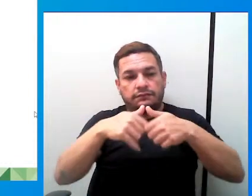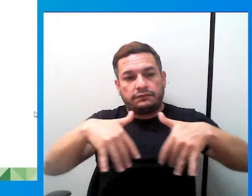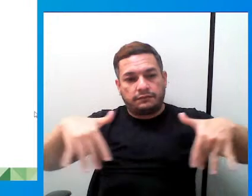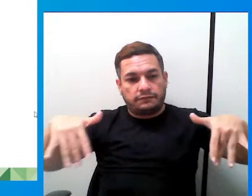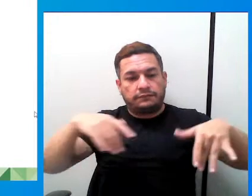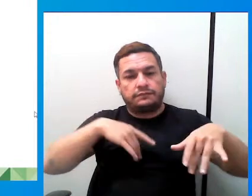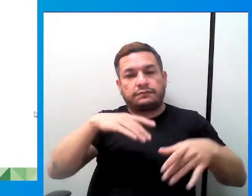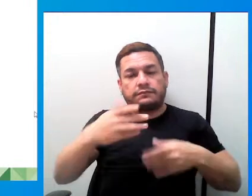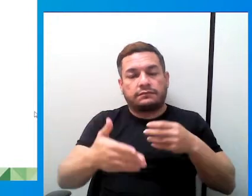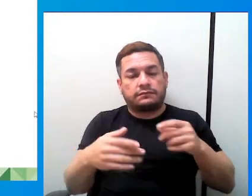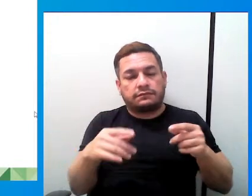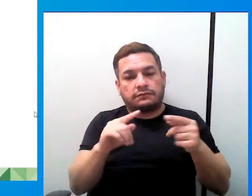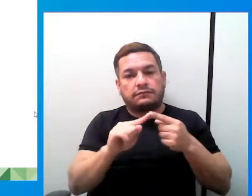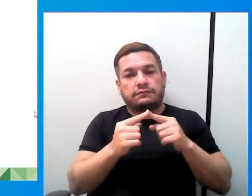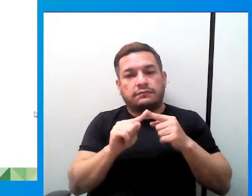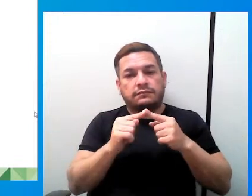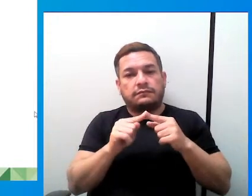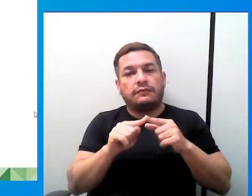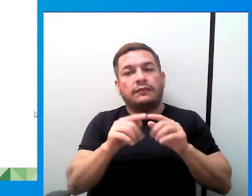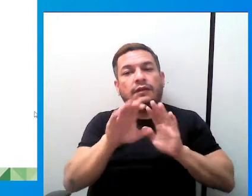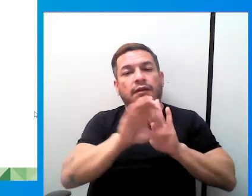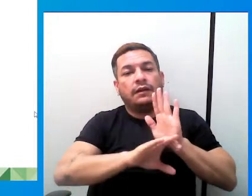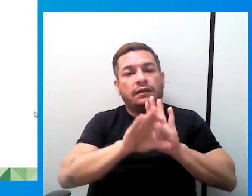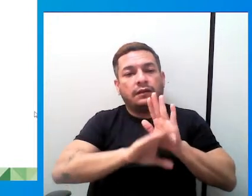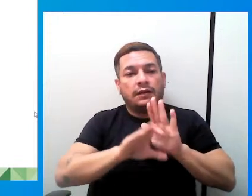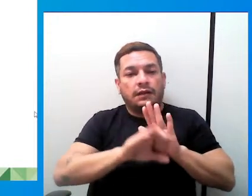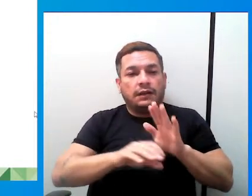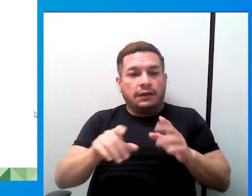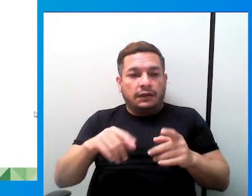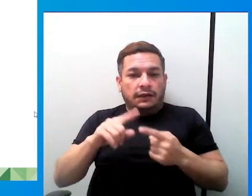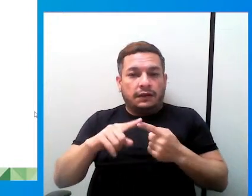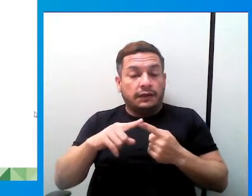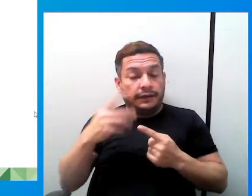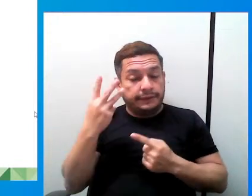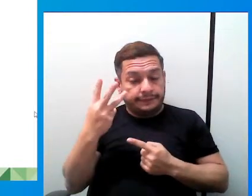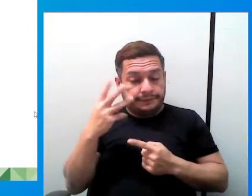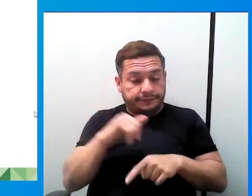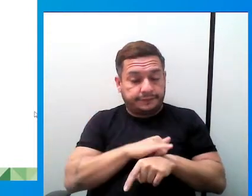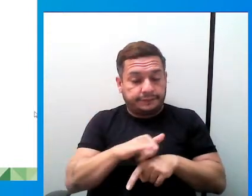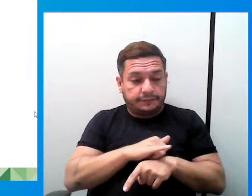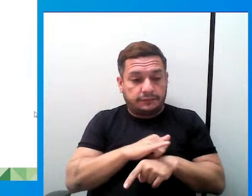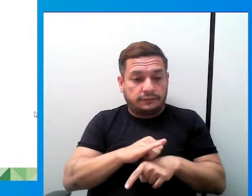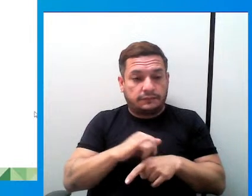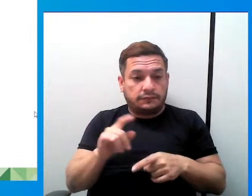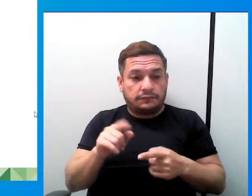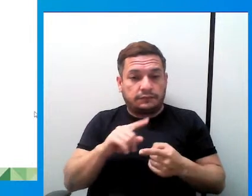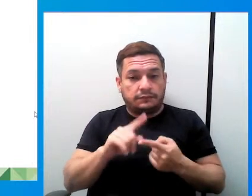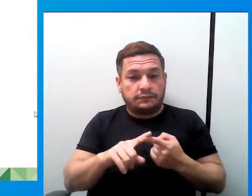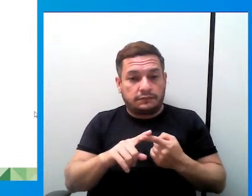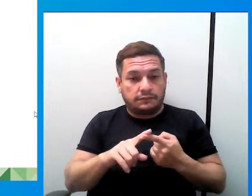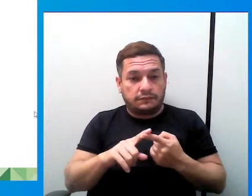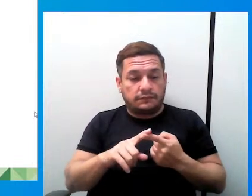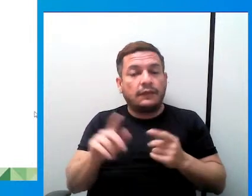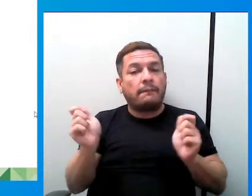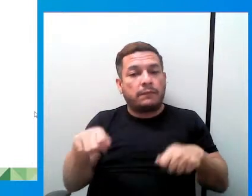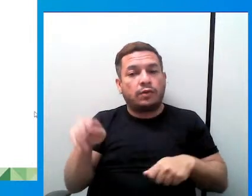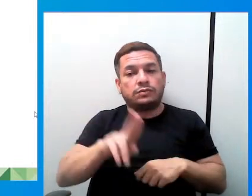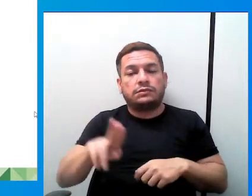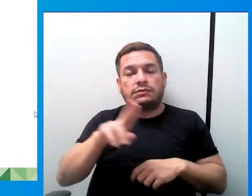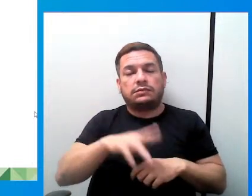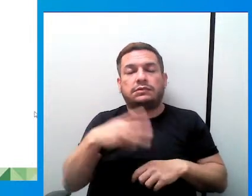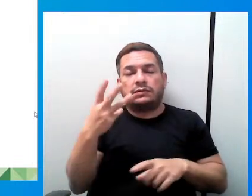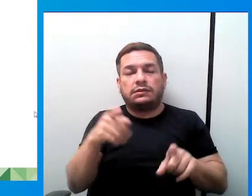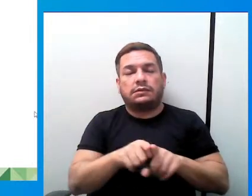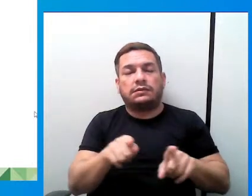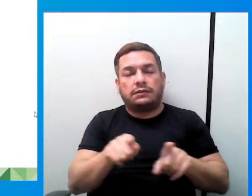currículos? Nós estabelecemos três estratégias como opção, ou seja, o NDE ele pode fazer uso das três, ele